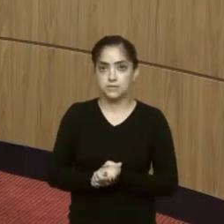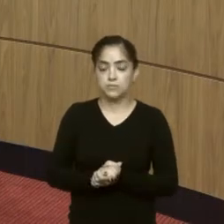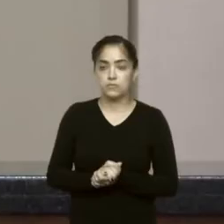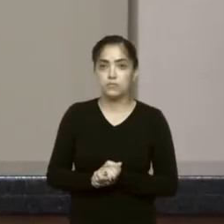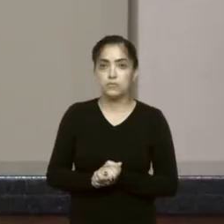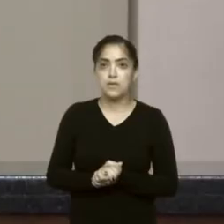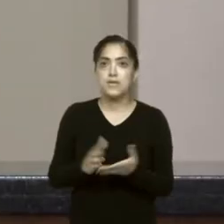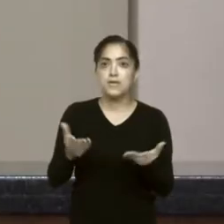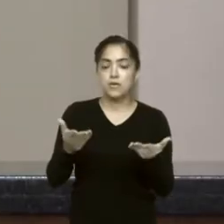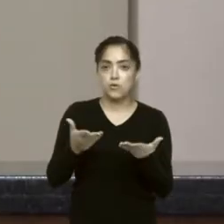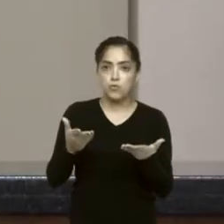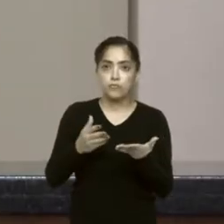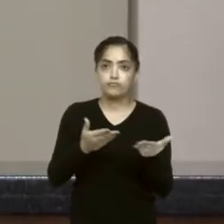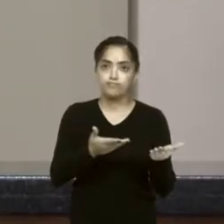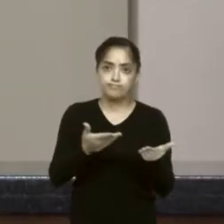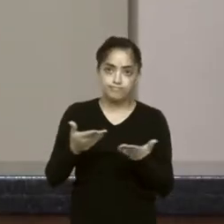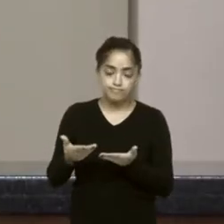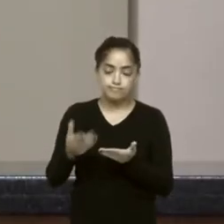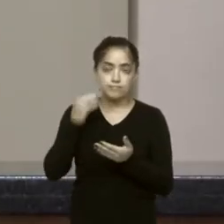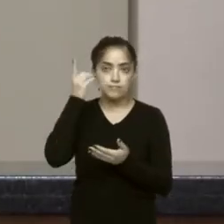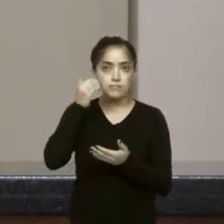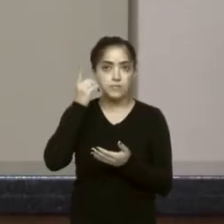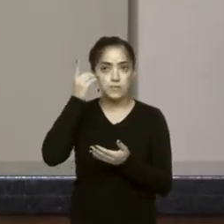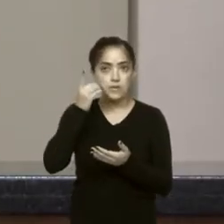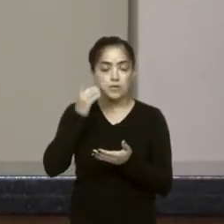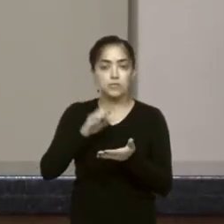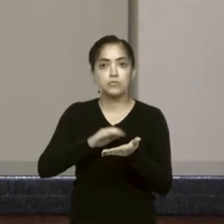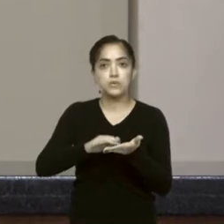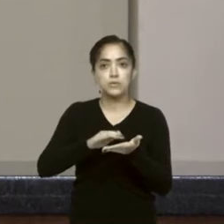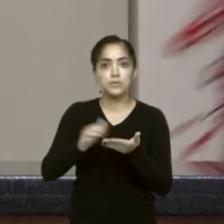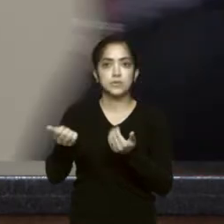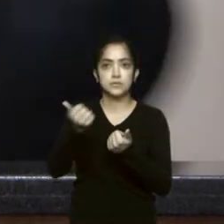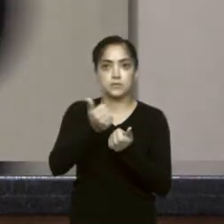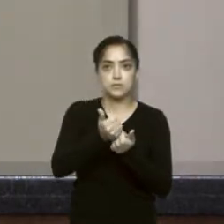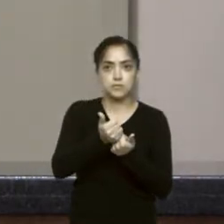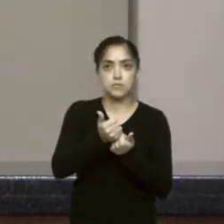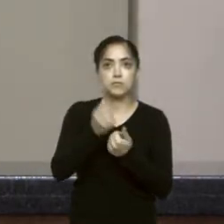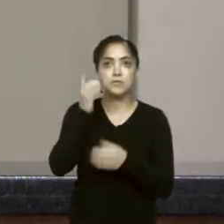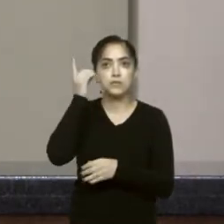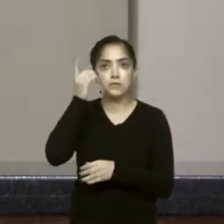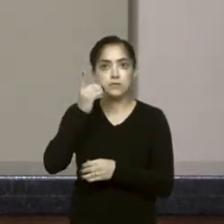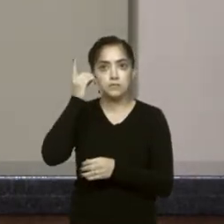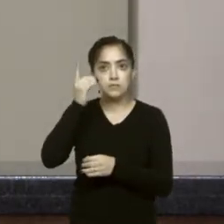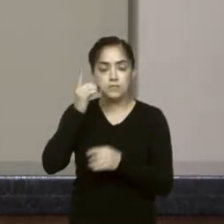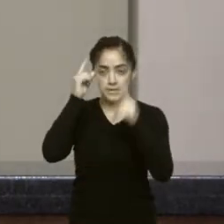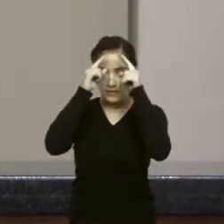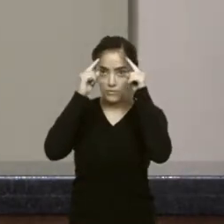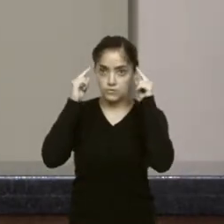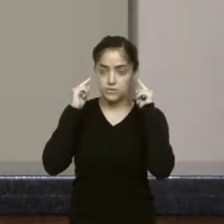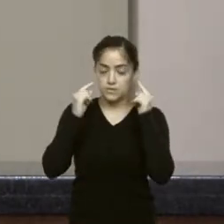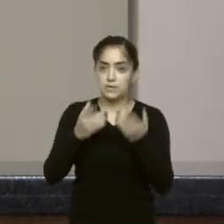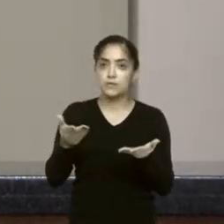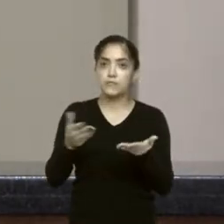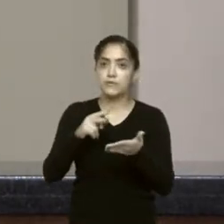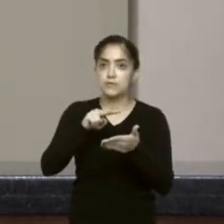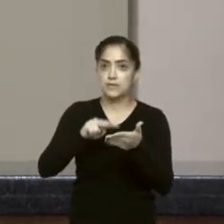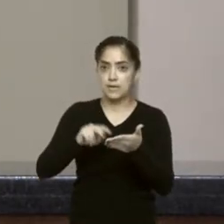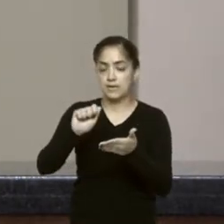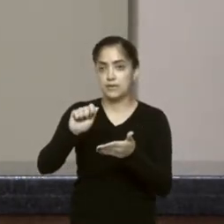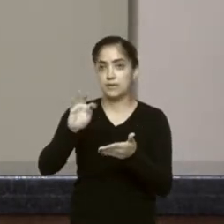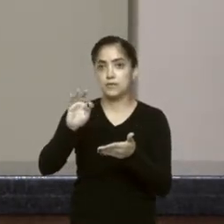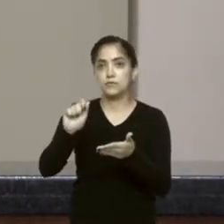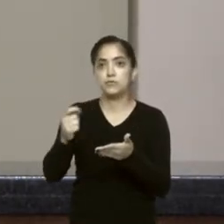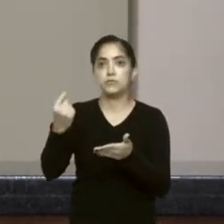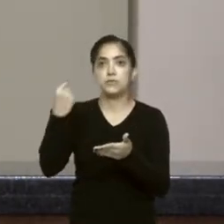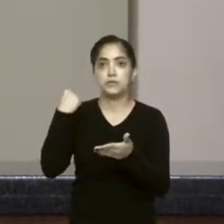sessão. Convido o senhor secretário ad hoc, excelentíssimo deputado Neudir Sareta, para proceder à